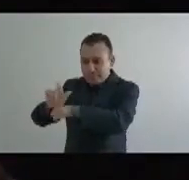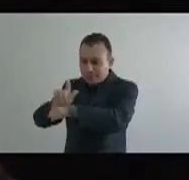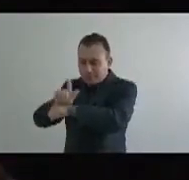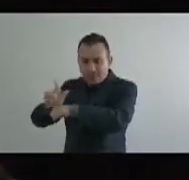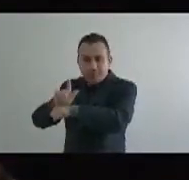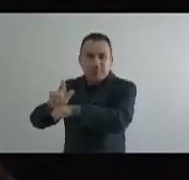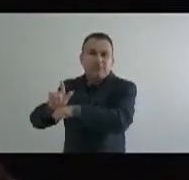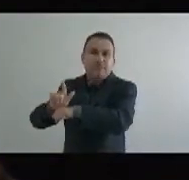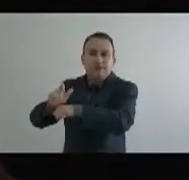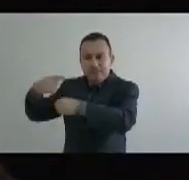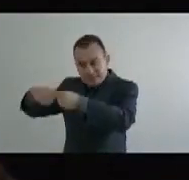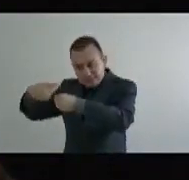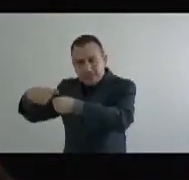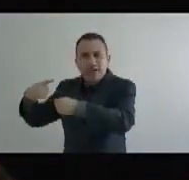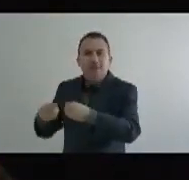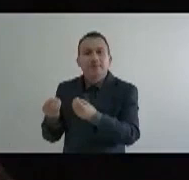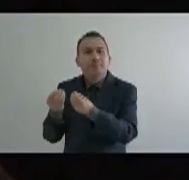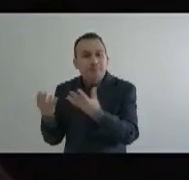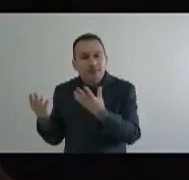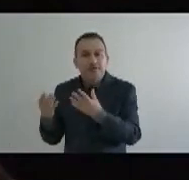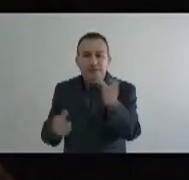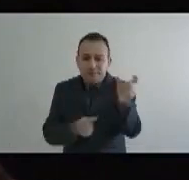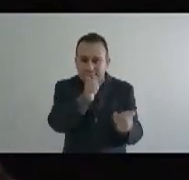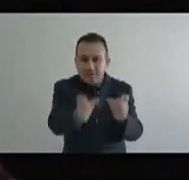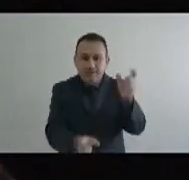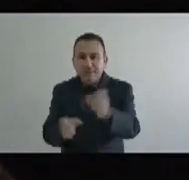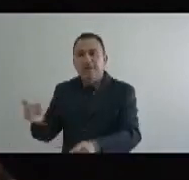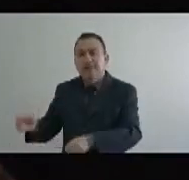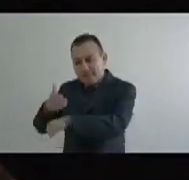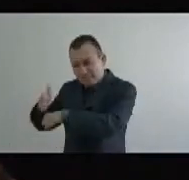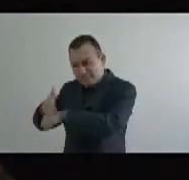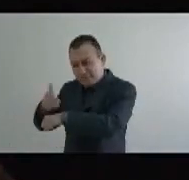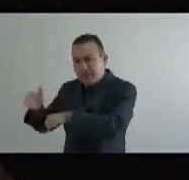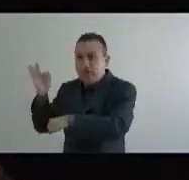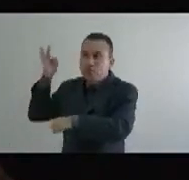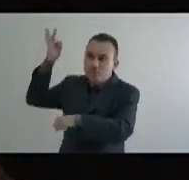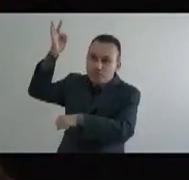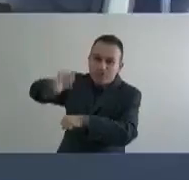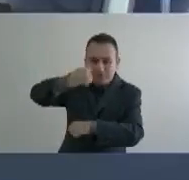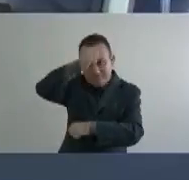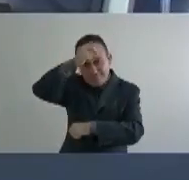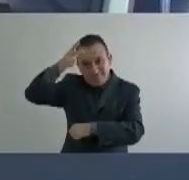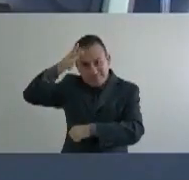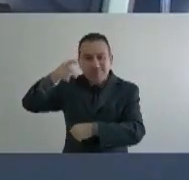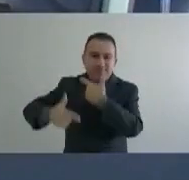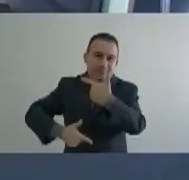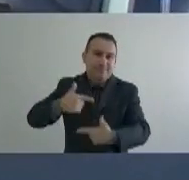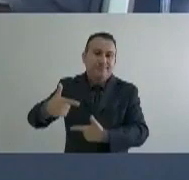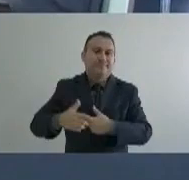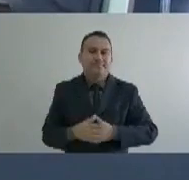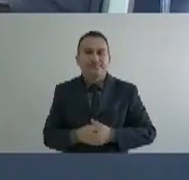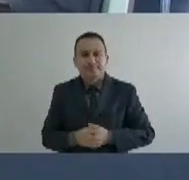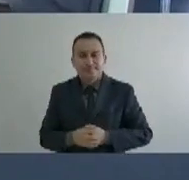ou gerente de cidades, para preparar os futuros gestores. E também serve para todos aqueles